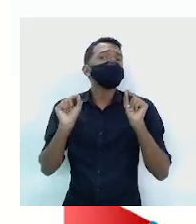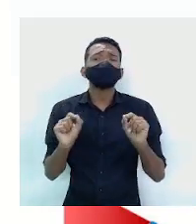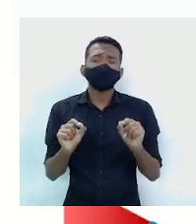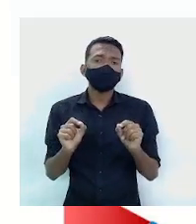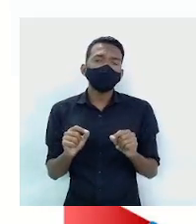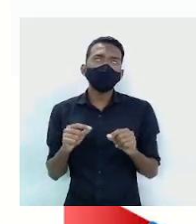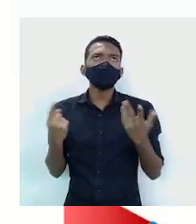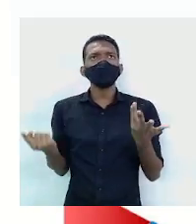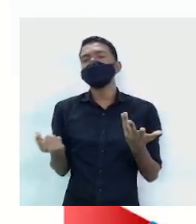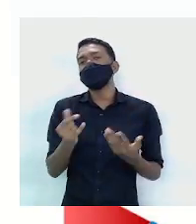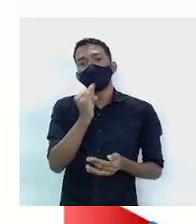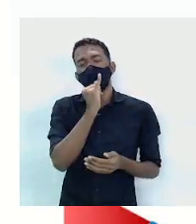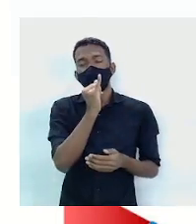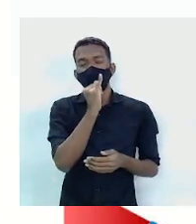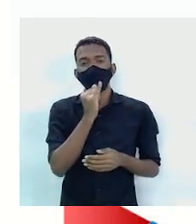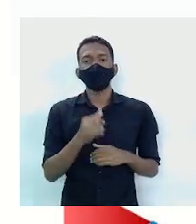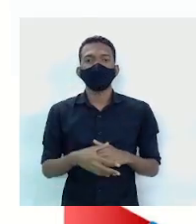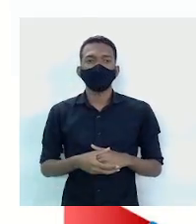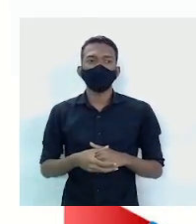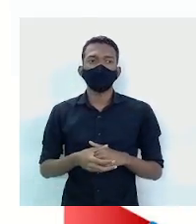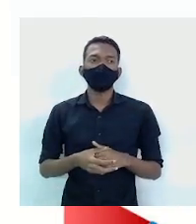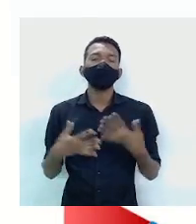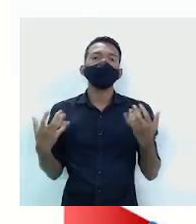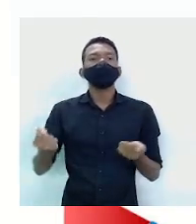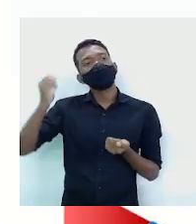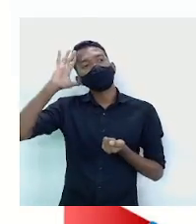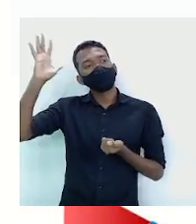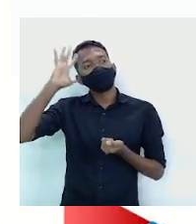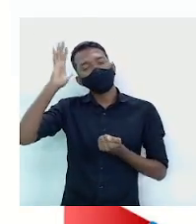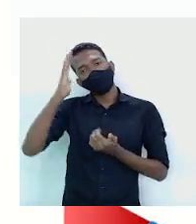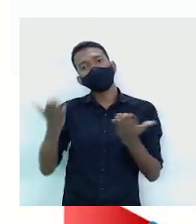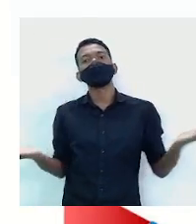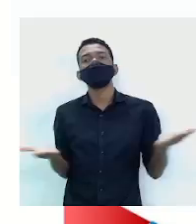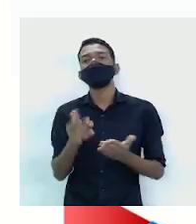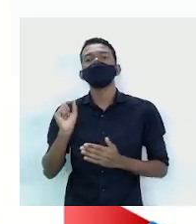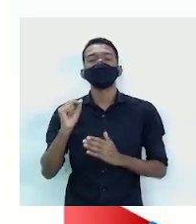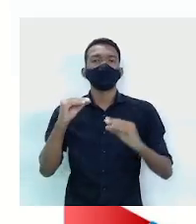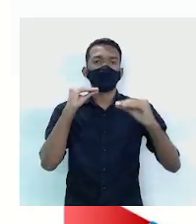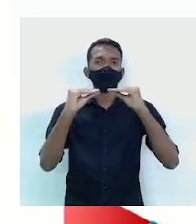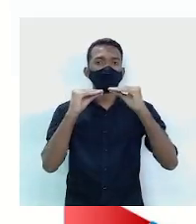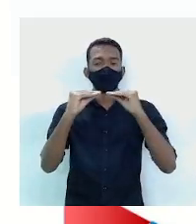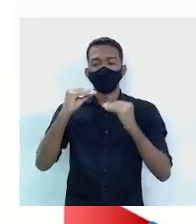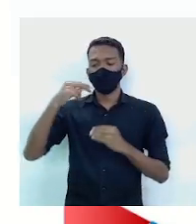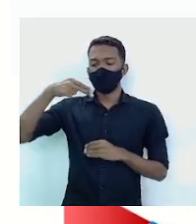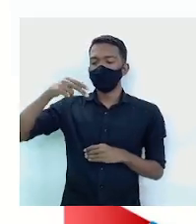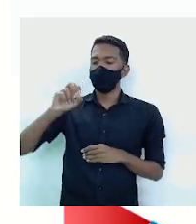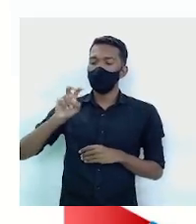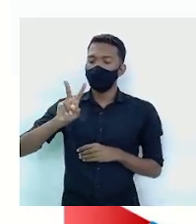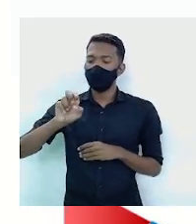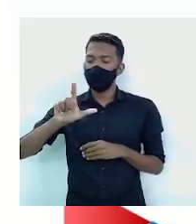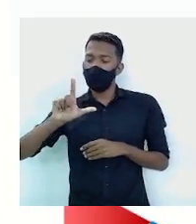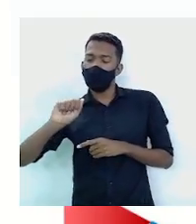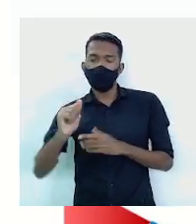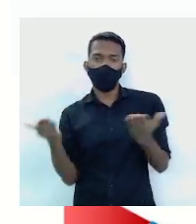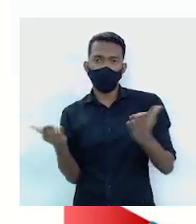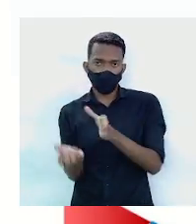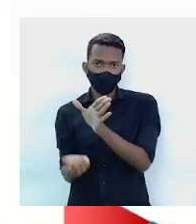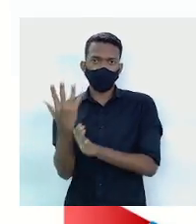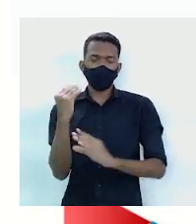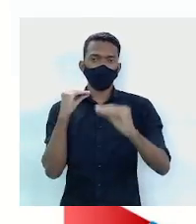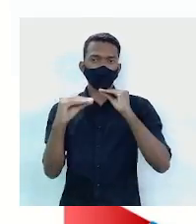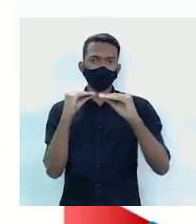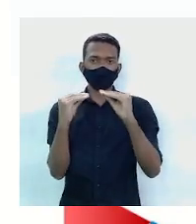Vamos imaginar aqui uma novela. Vamos gravar uma novela aqui agora para a televisão.